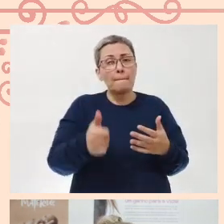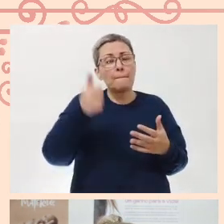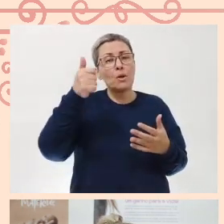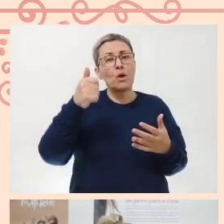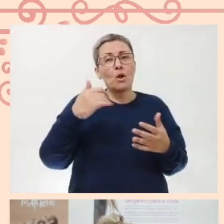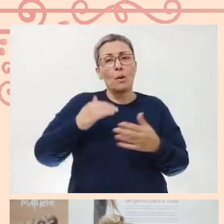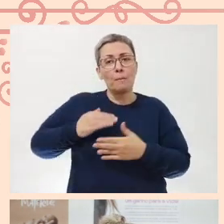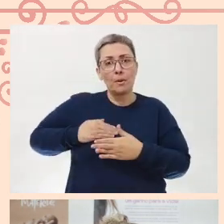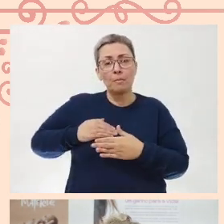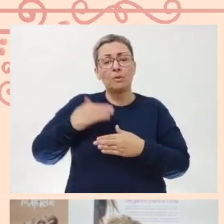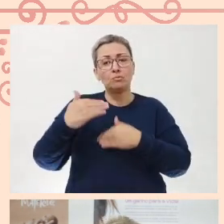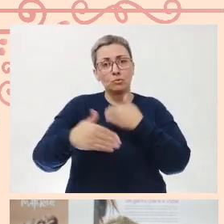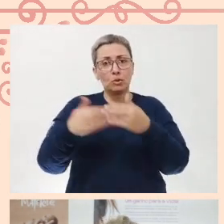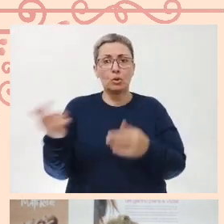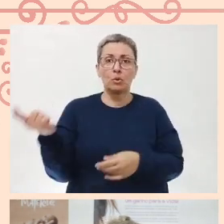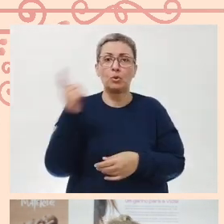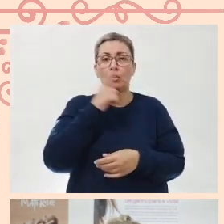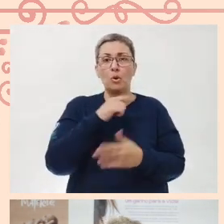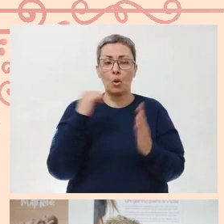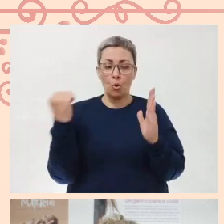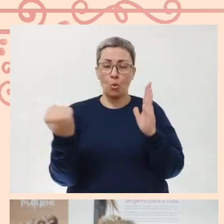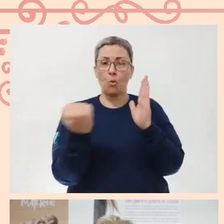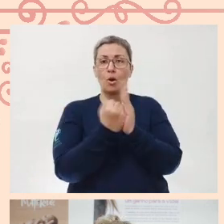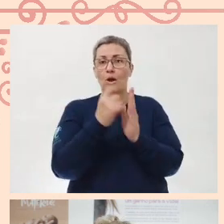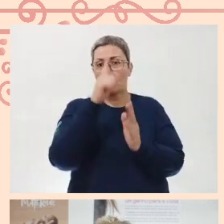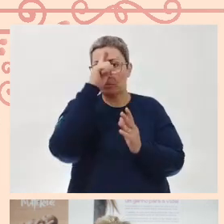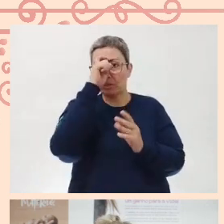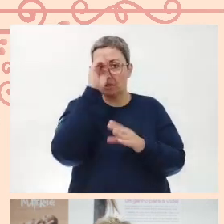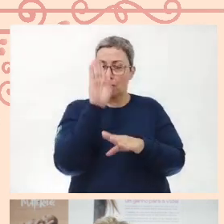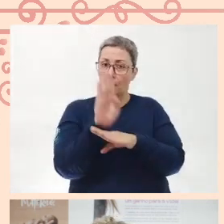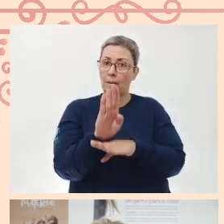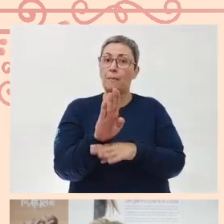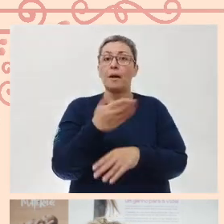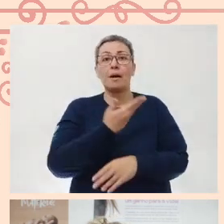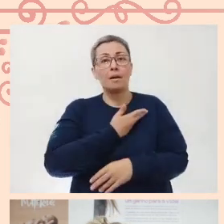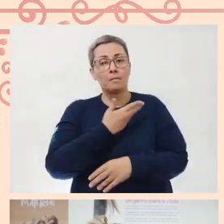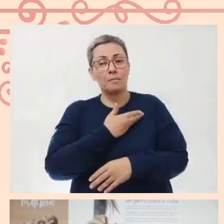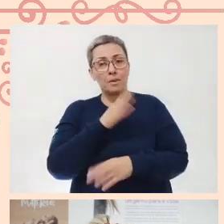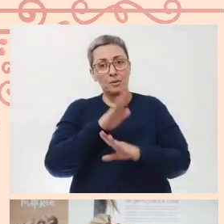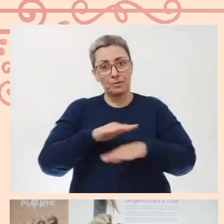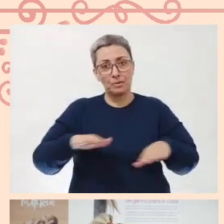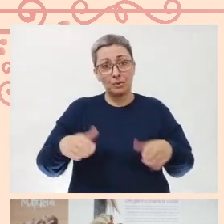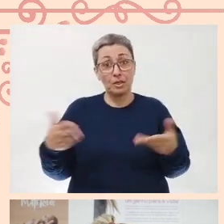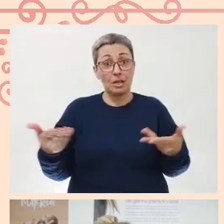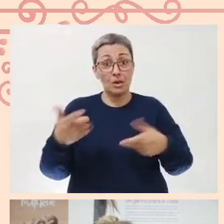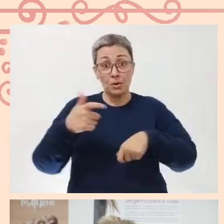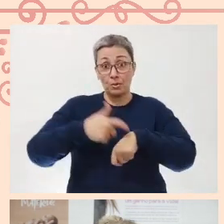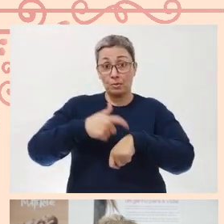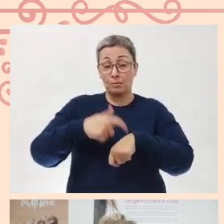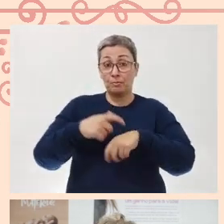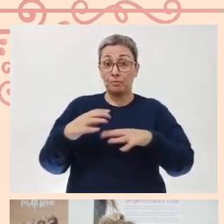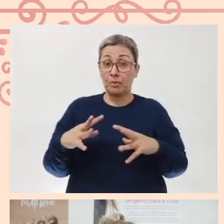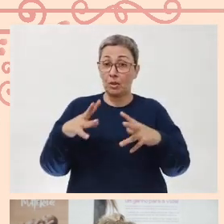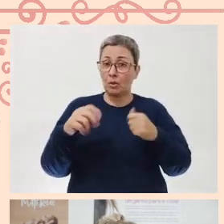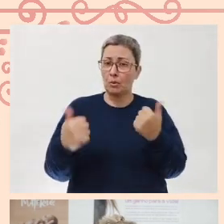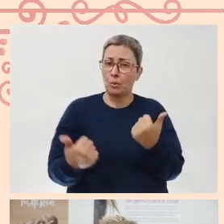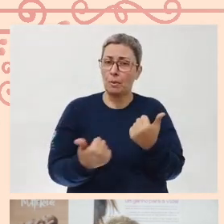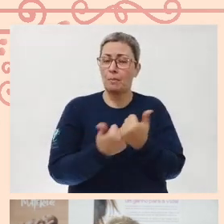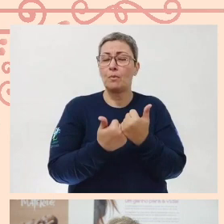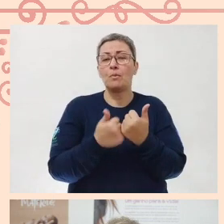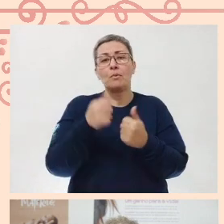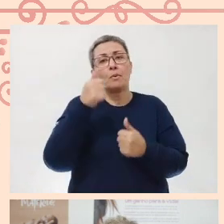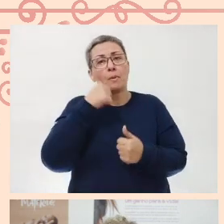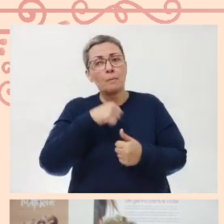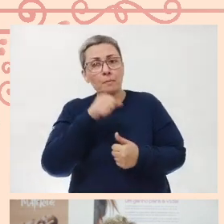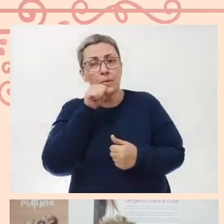da amamentação, caminhando para a obtenção do selo Hospital Amigo da Criança. Nesse momento,